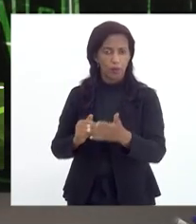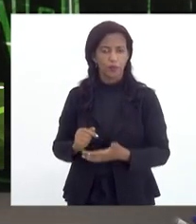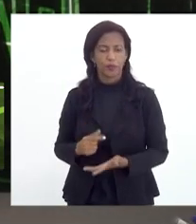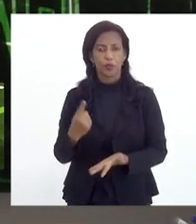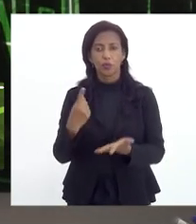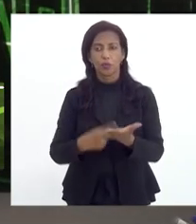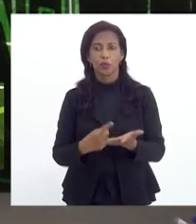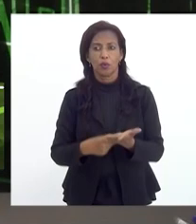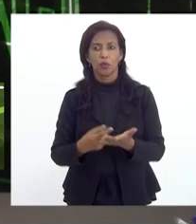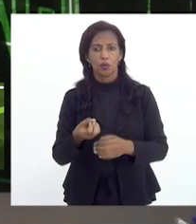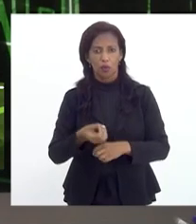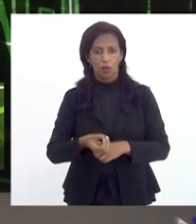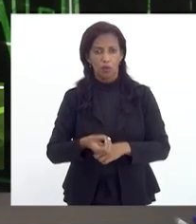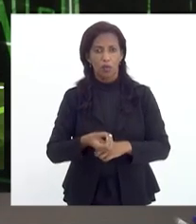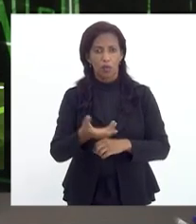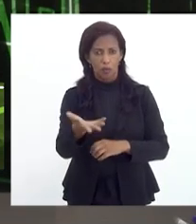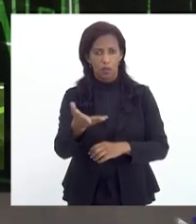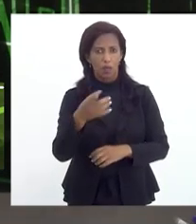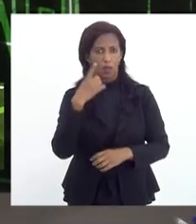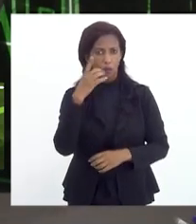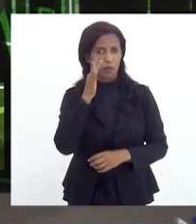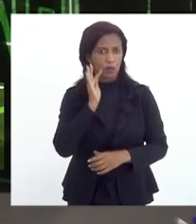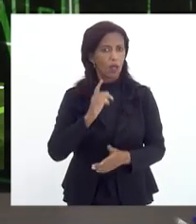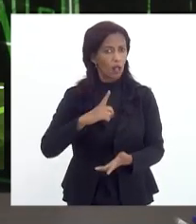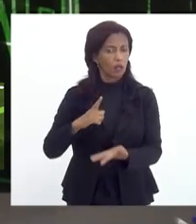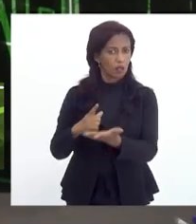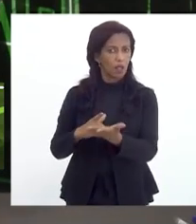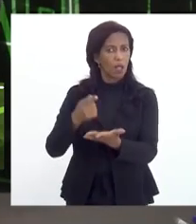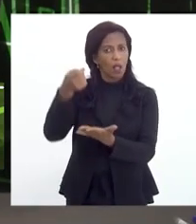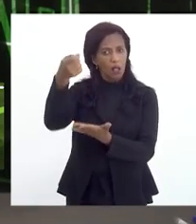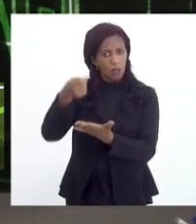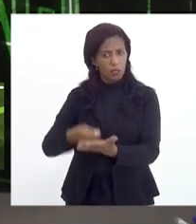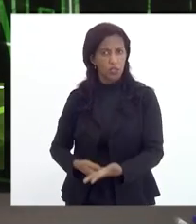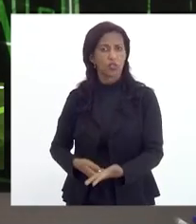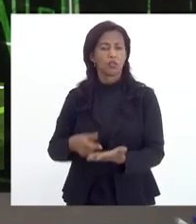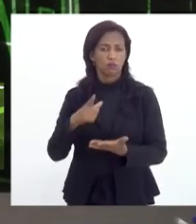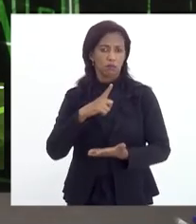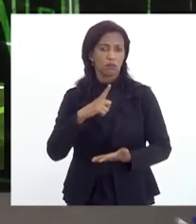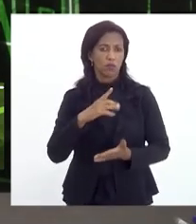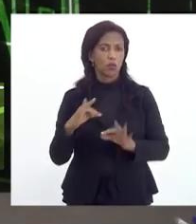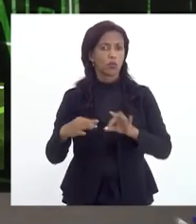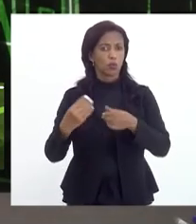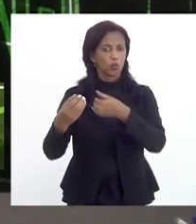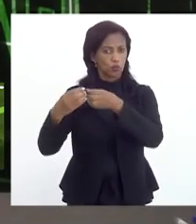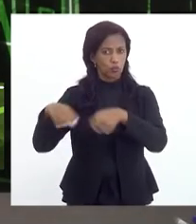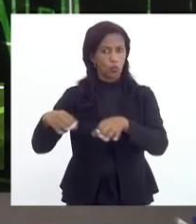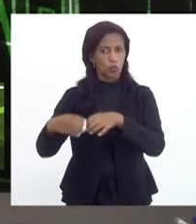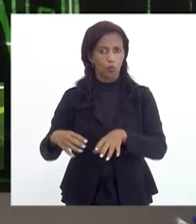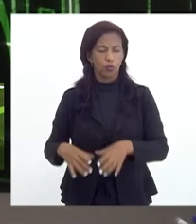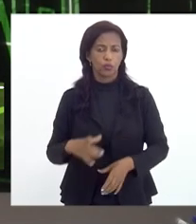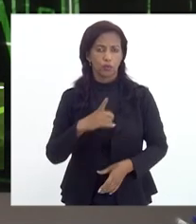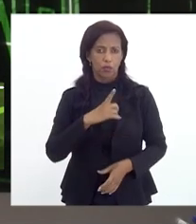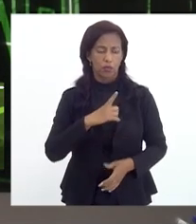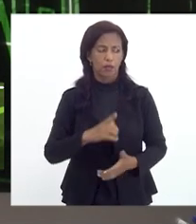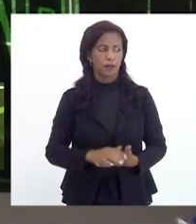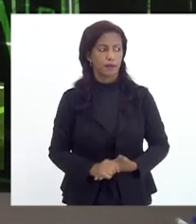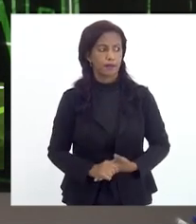comprometeu A entregar O deputado Serafini Tem lá A lista de ressalvas Com todos os concursos